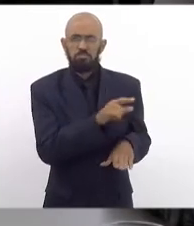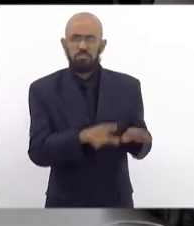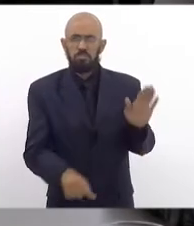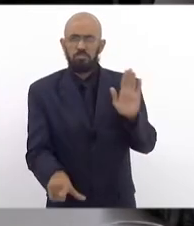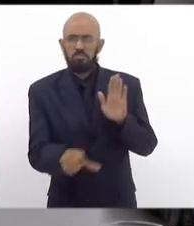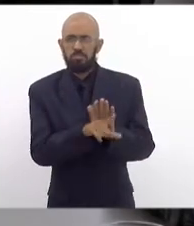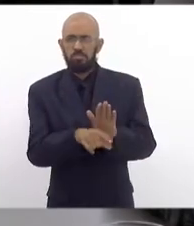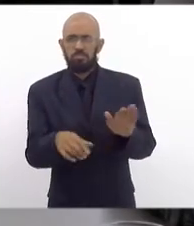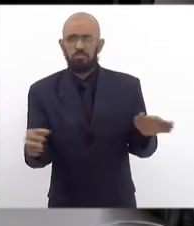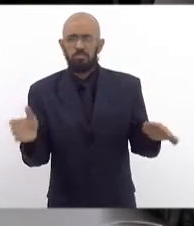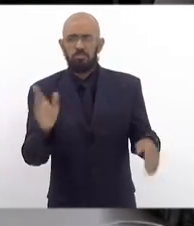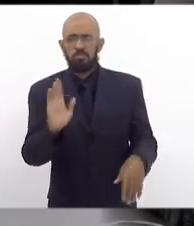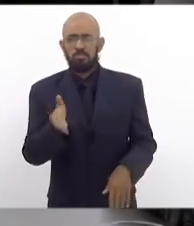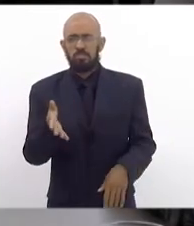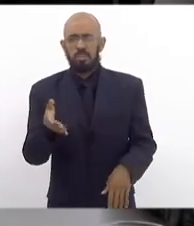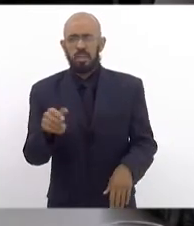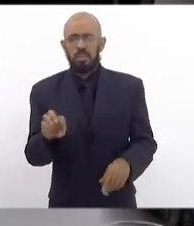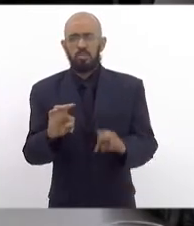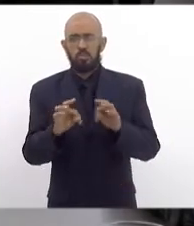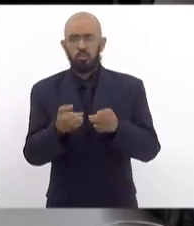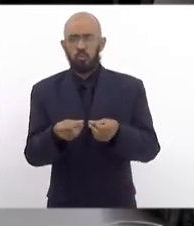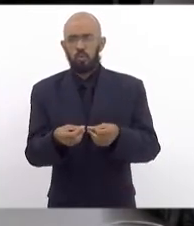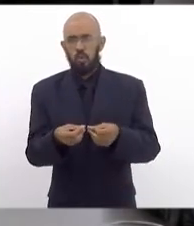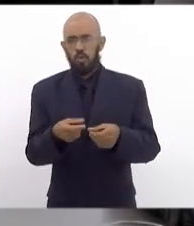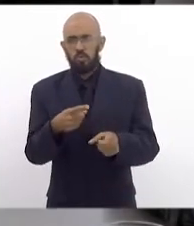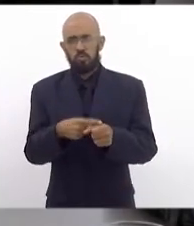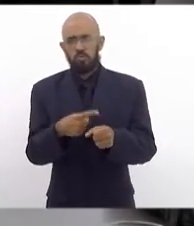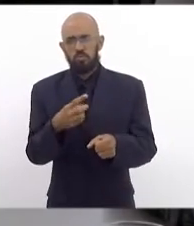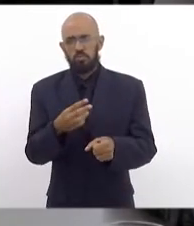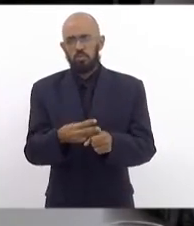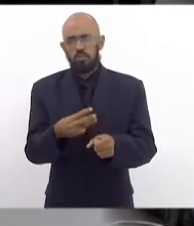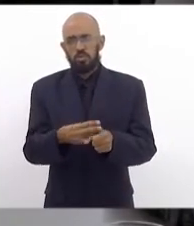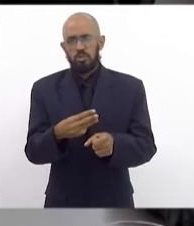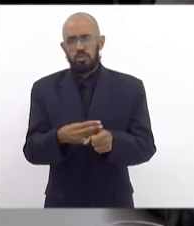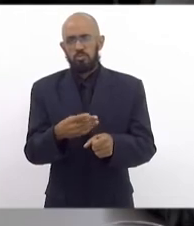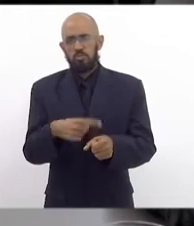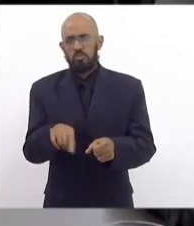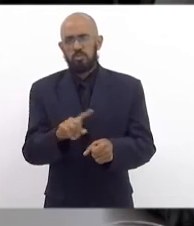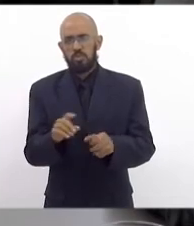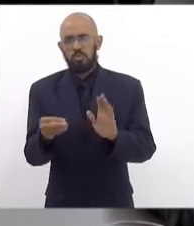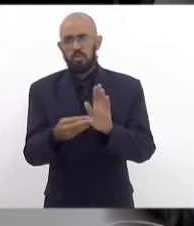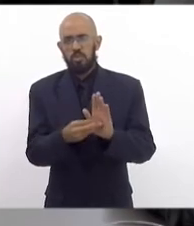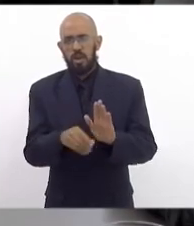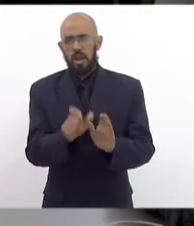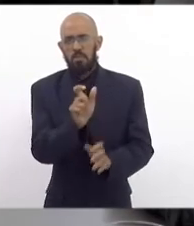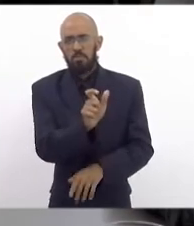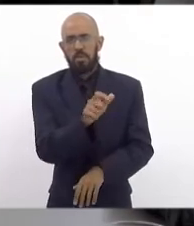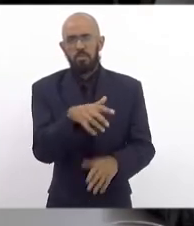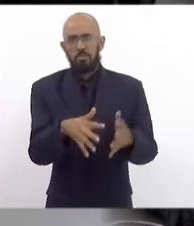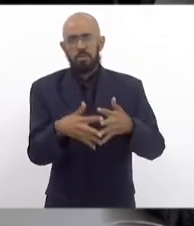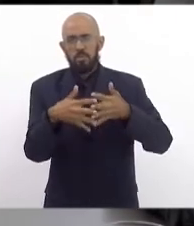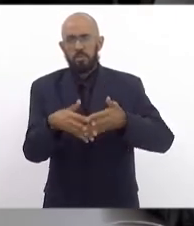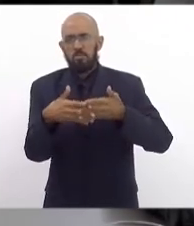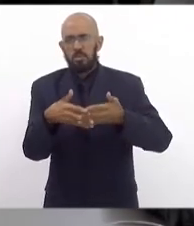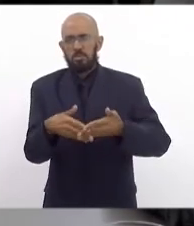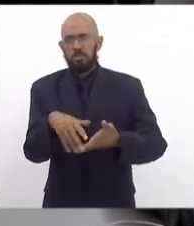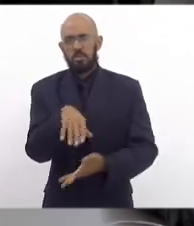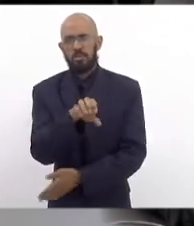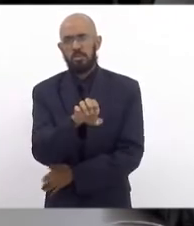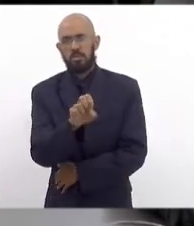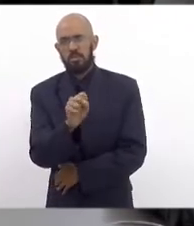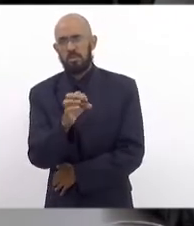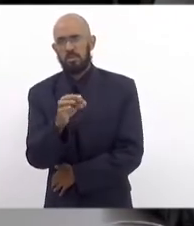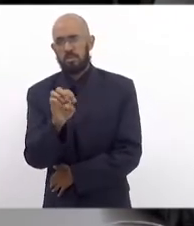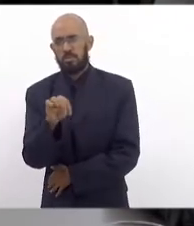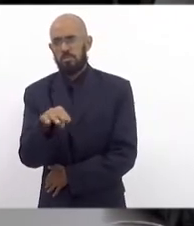todos os municípios do Rio de Janeiro não precisa incluir Petrópolis em lei alguma ela já está stamparia é uma